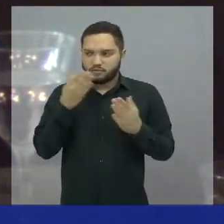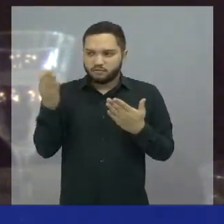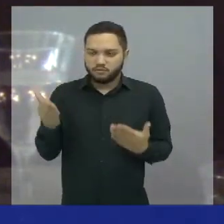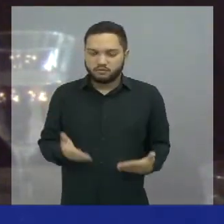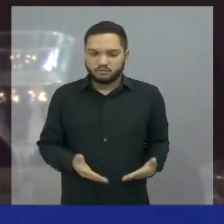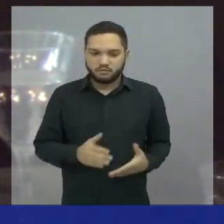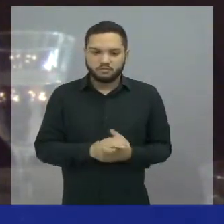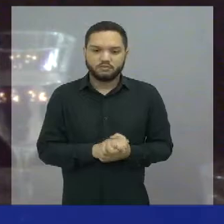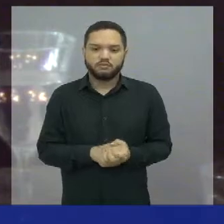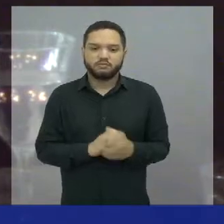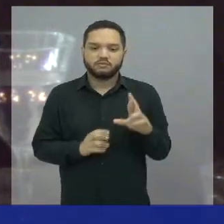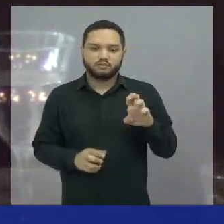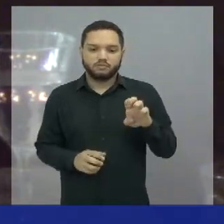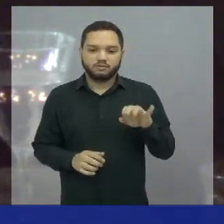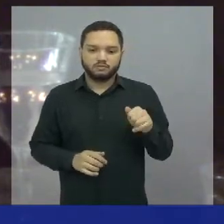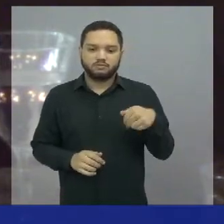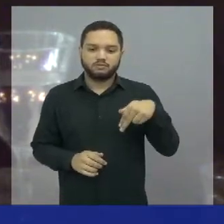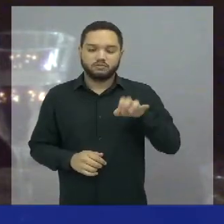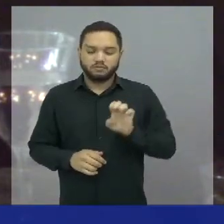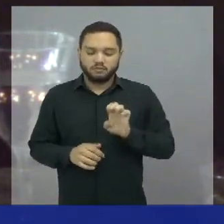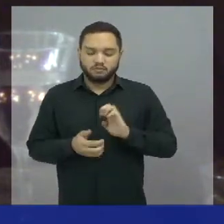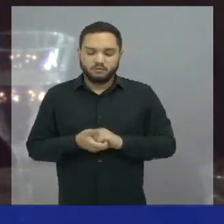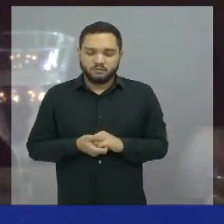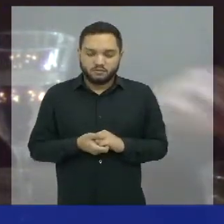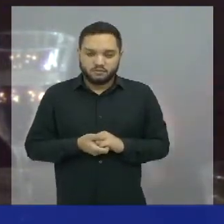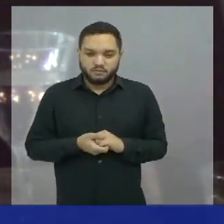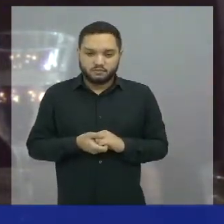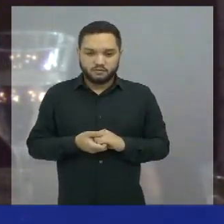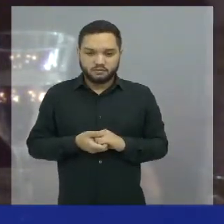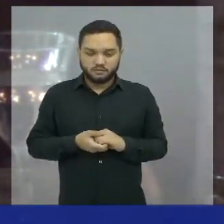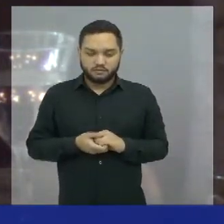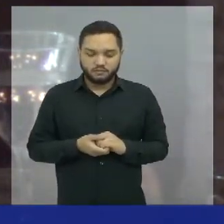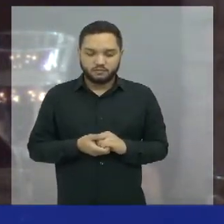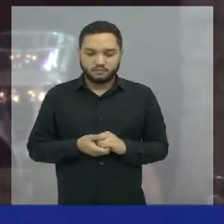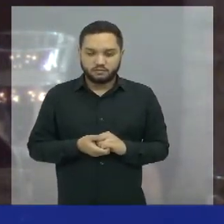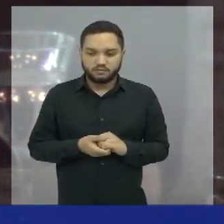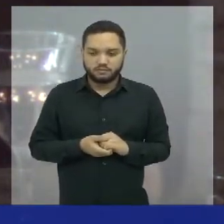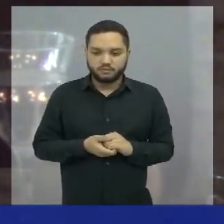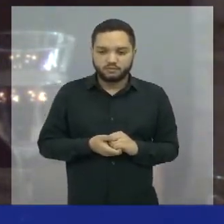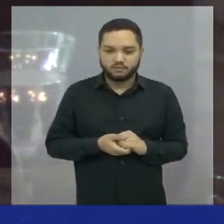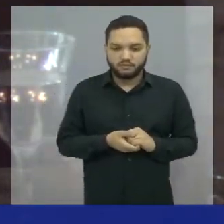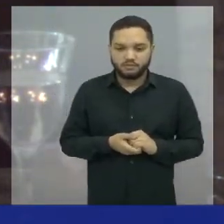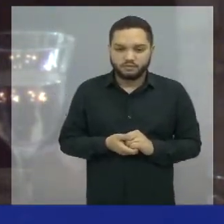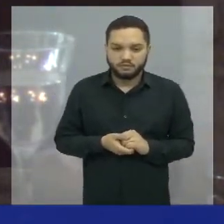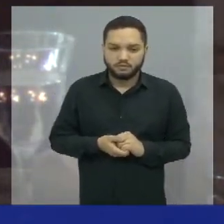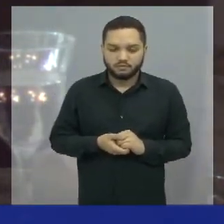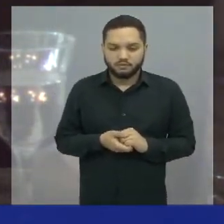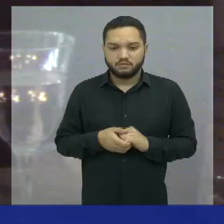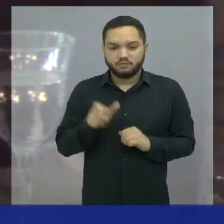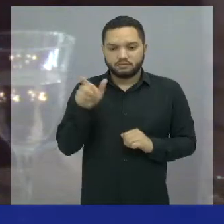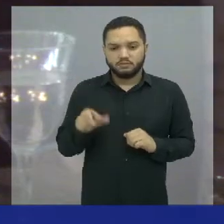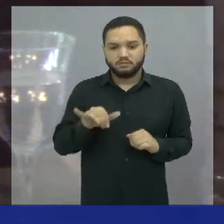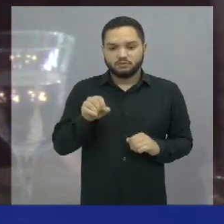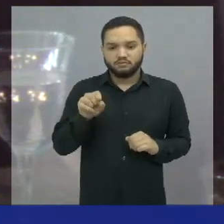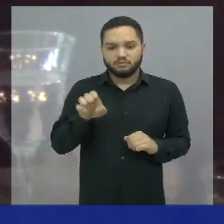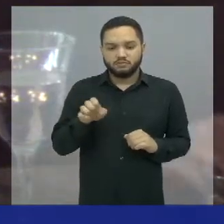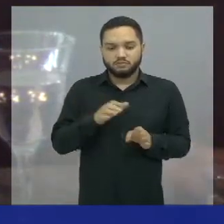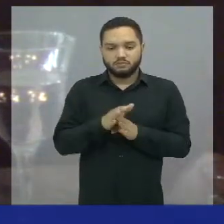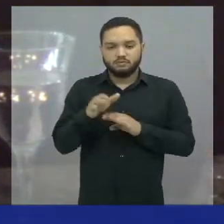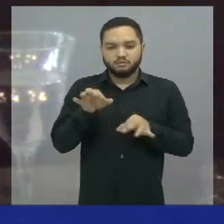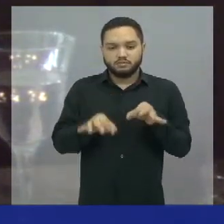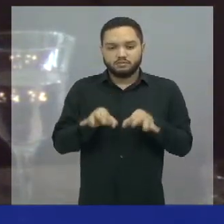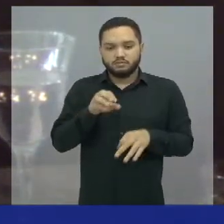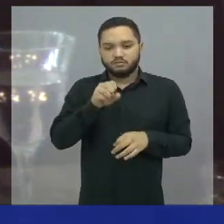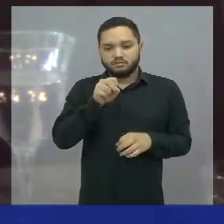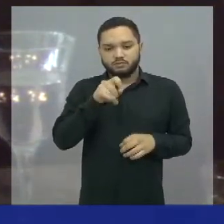bem-vinda, Rejane, que houve um erro aqui, minha querida Rejane, do doutor José Milton, assessor jurídico do